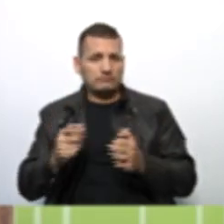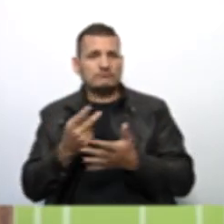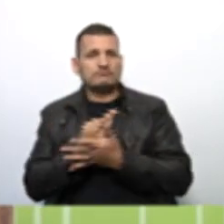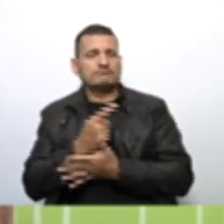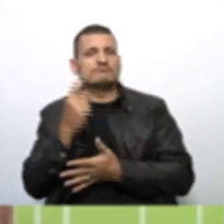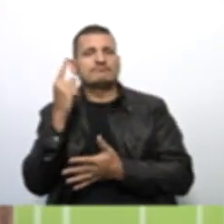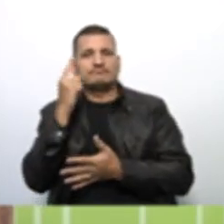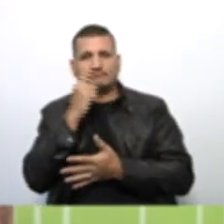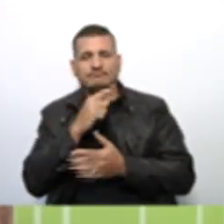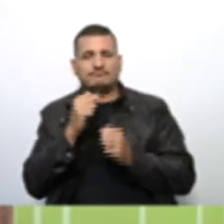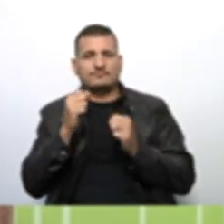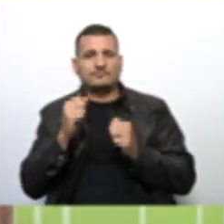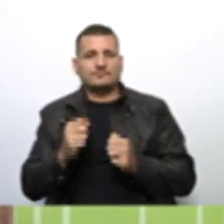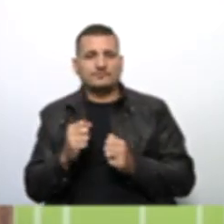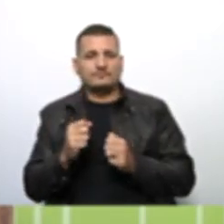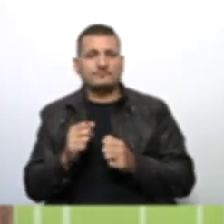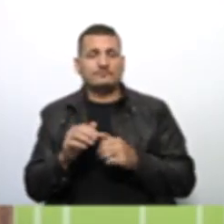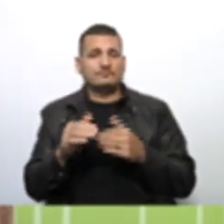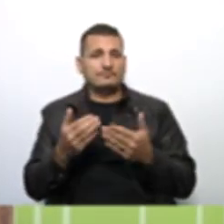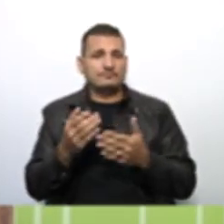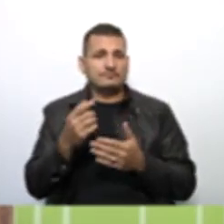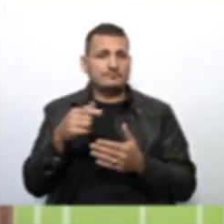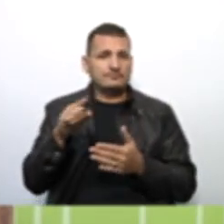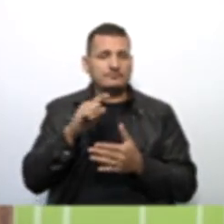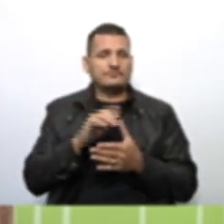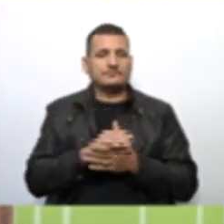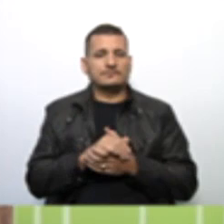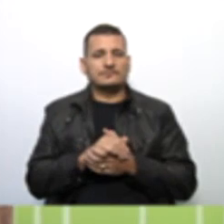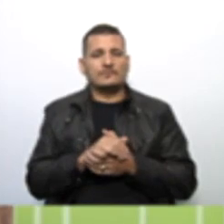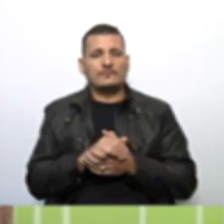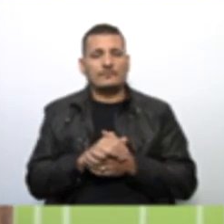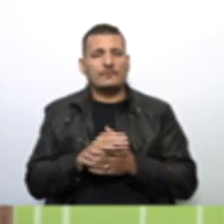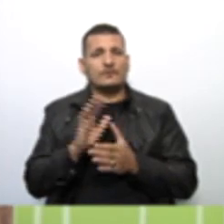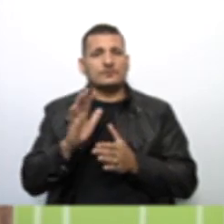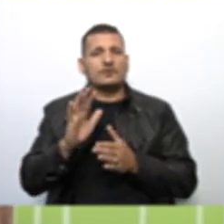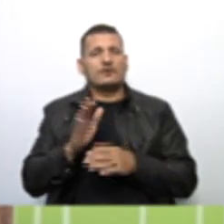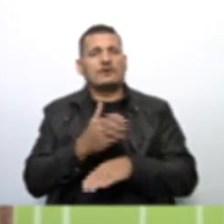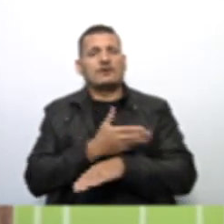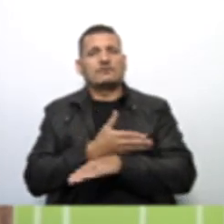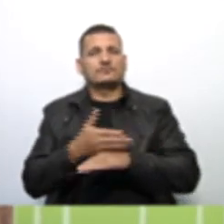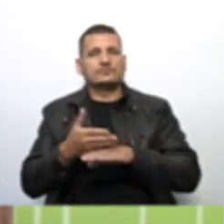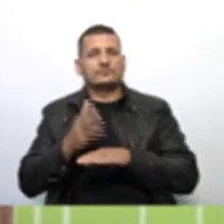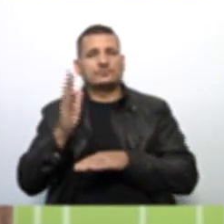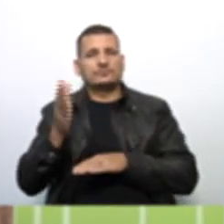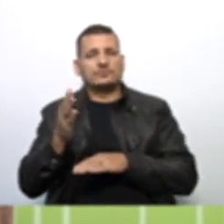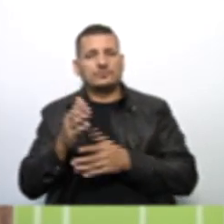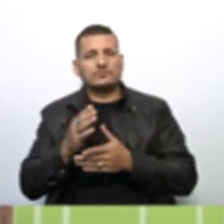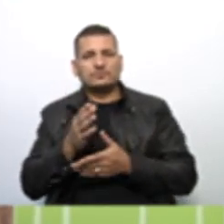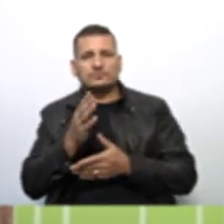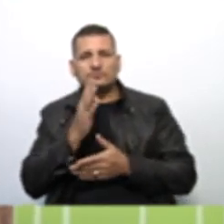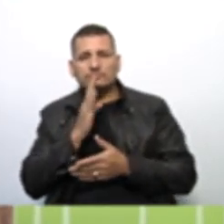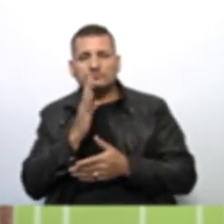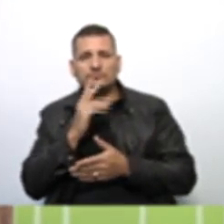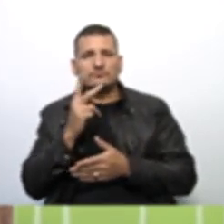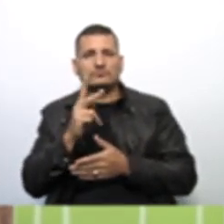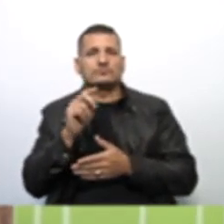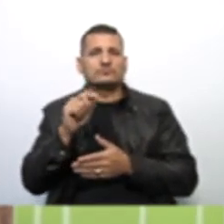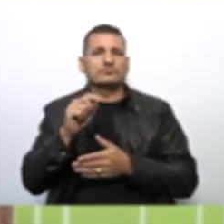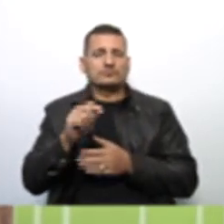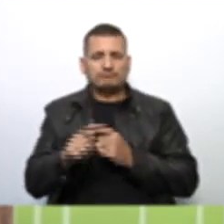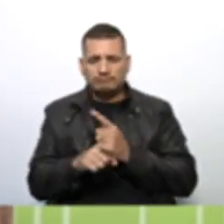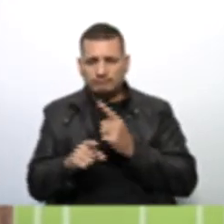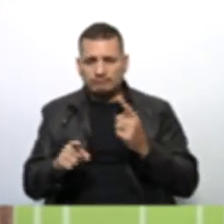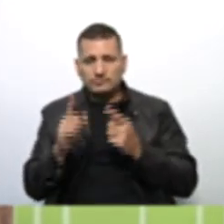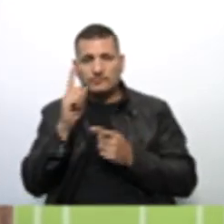falha, né? Então, você vai estar já habitual, já o seu conhecimento para conseguir descobrir aquela